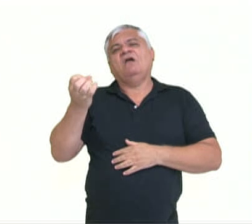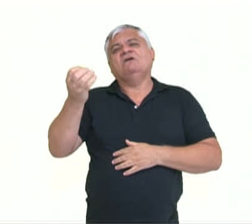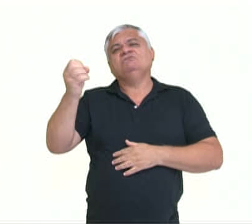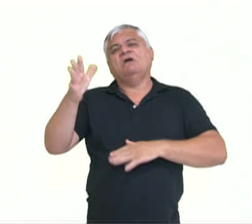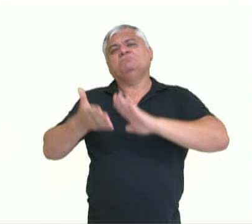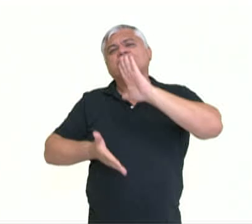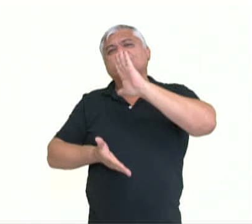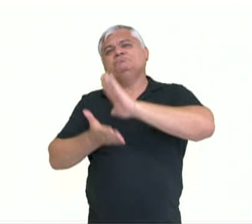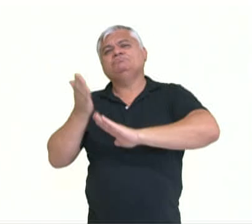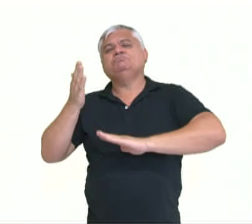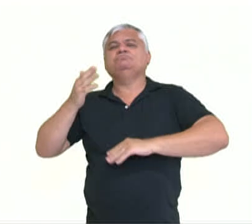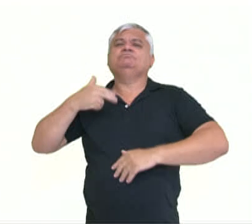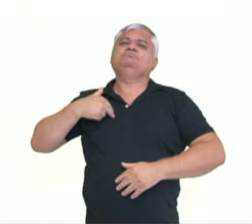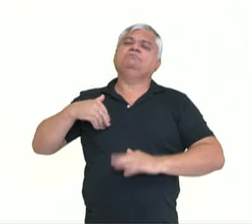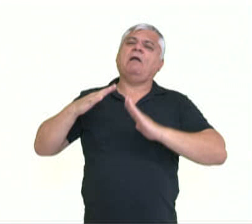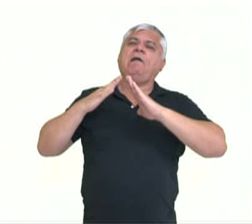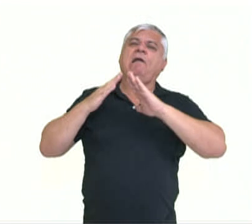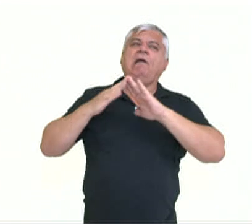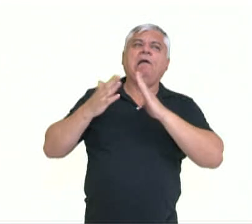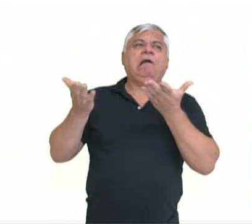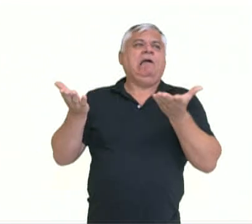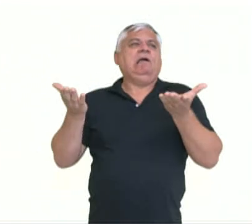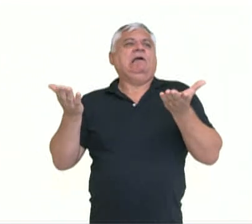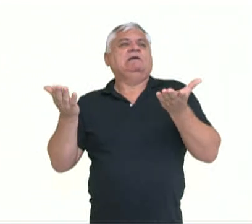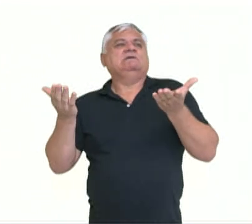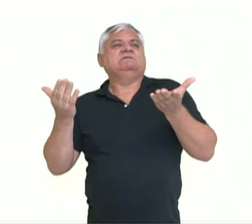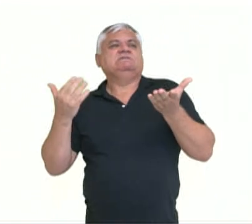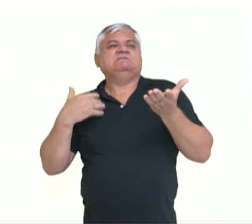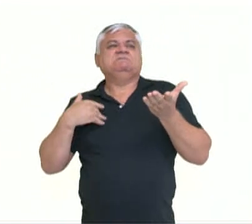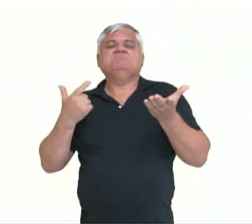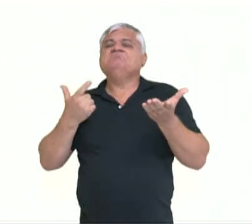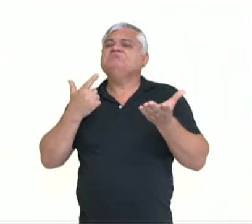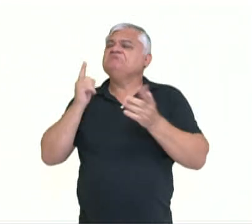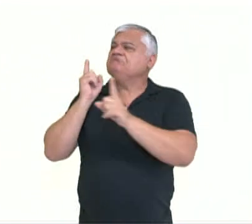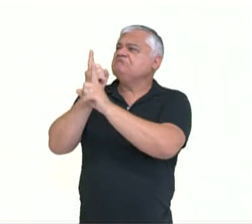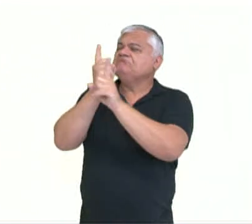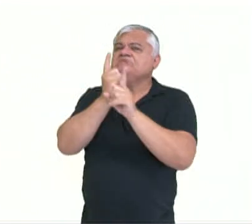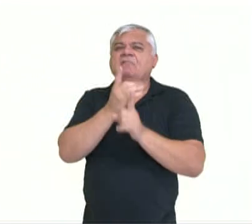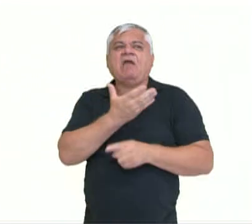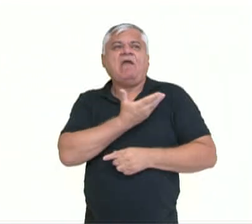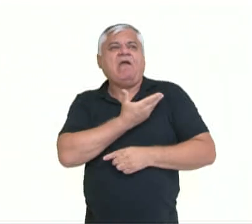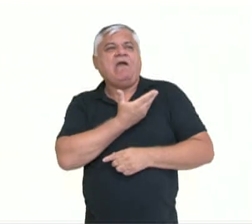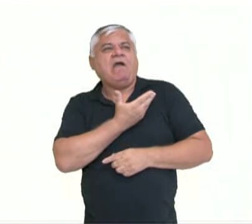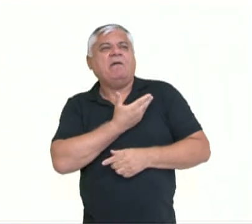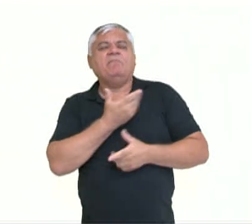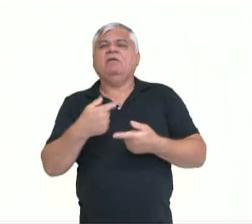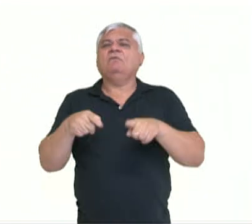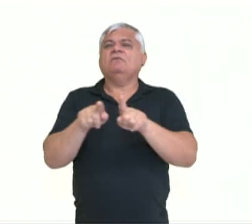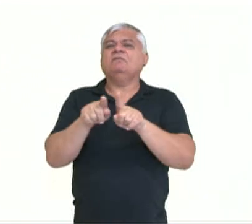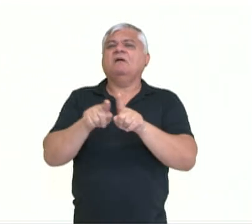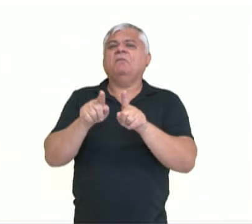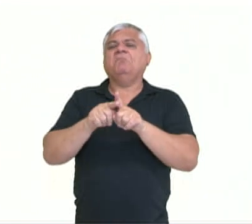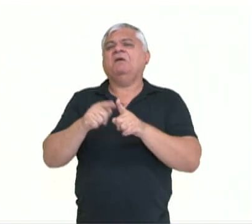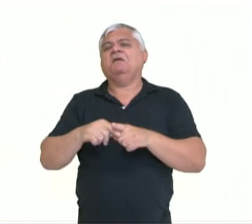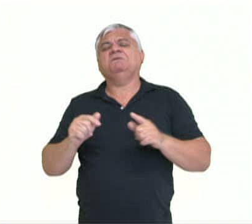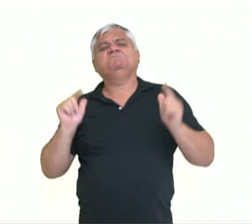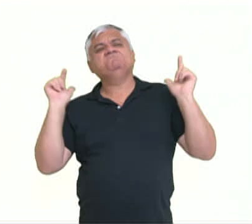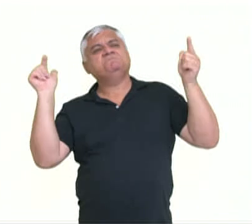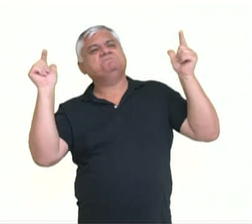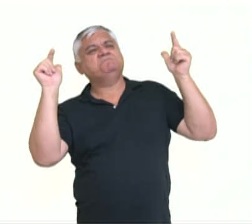casa, es dejar los amigos, es intentar volar, volar conociendo otras